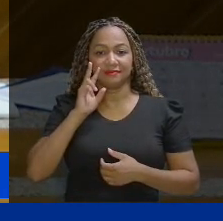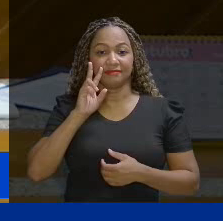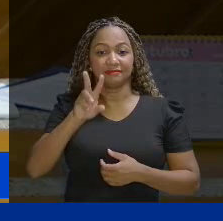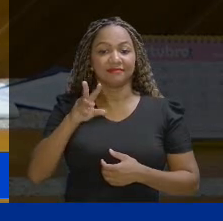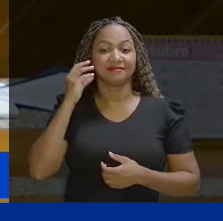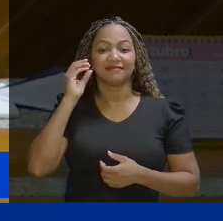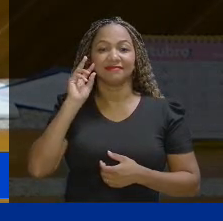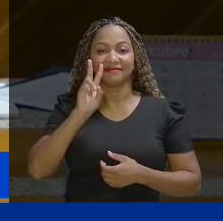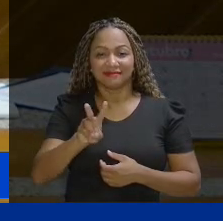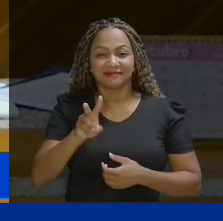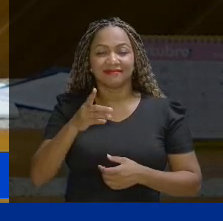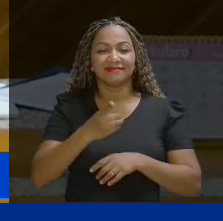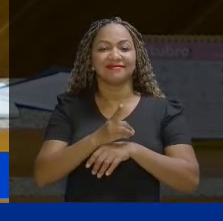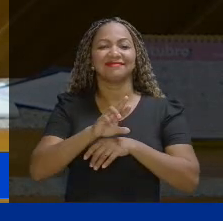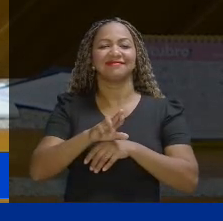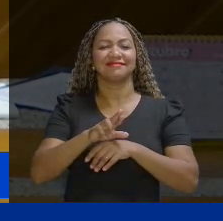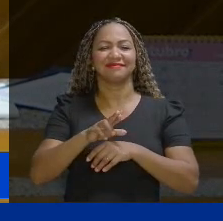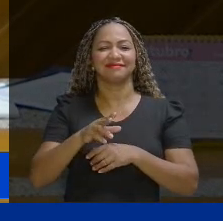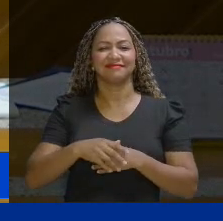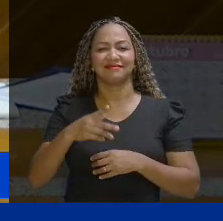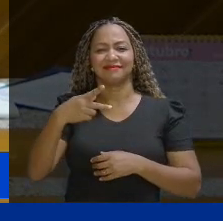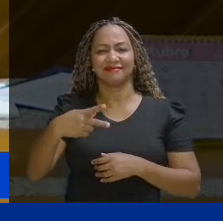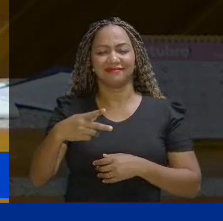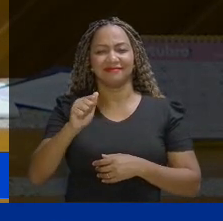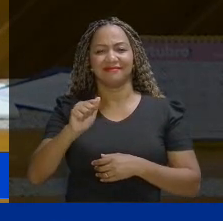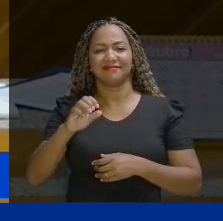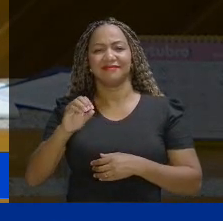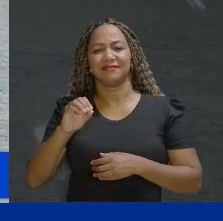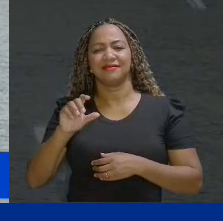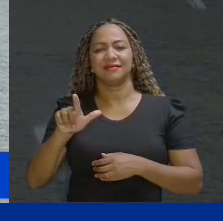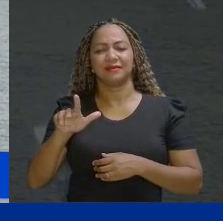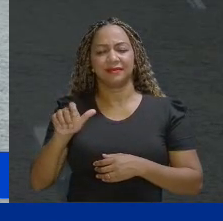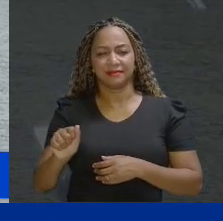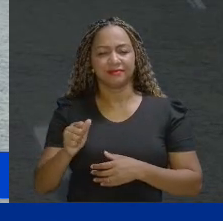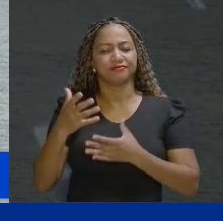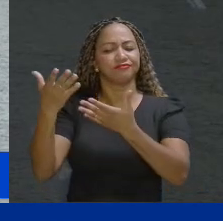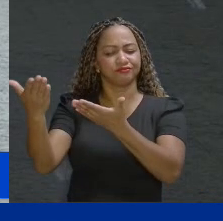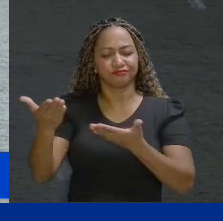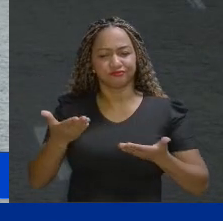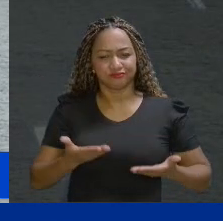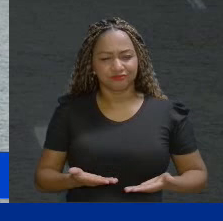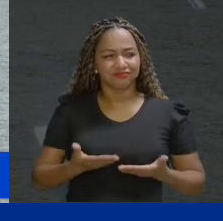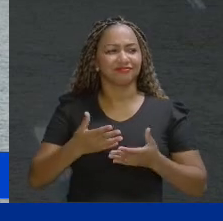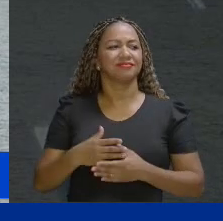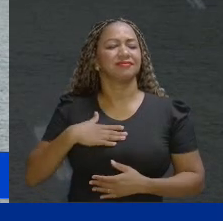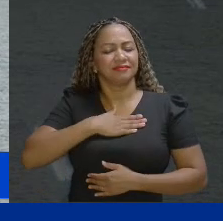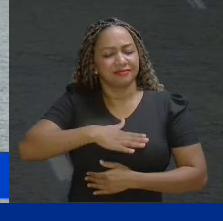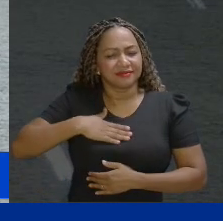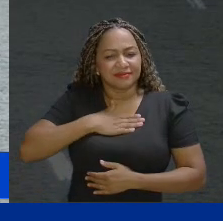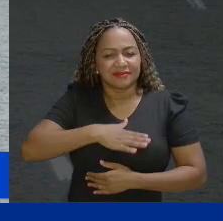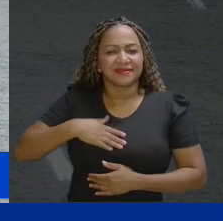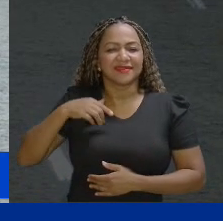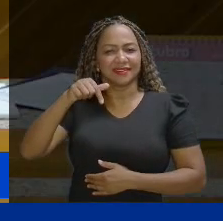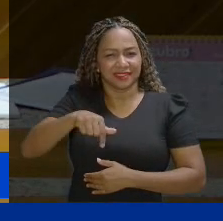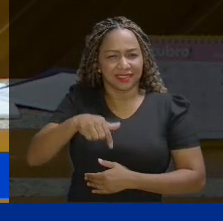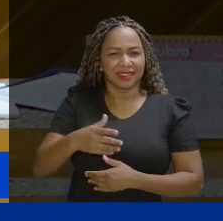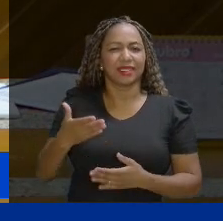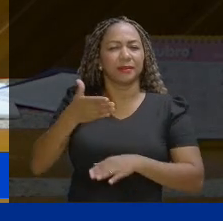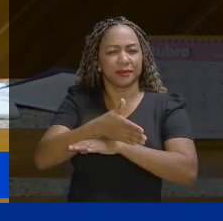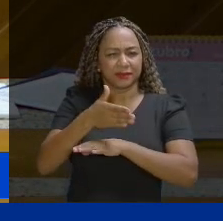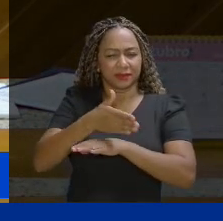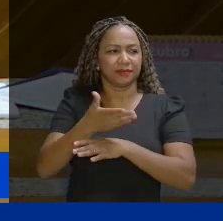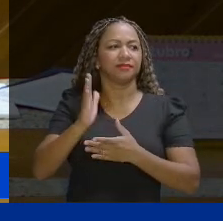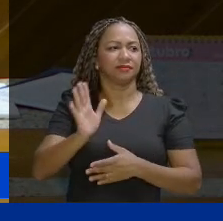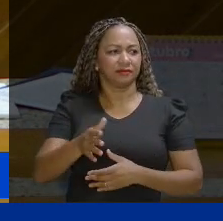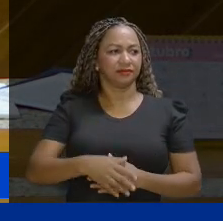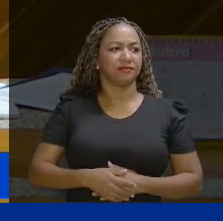identificada a doutora Paola, quer dizer que é um prazer recebê-la aqui nessa casa da qual Vossa Excelência faz parte.